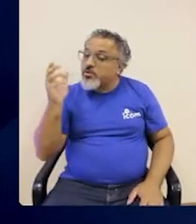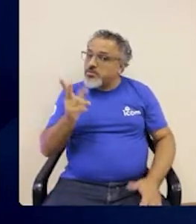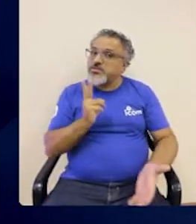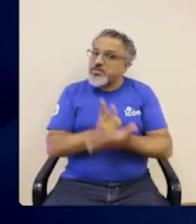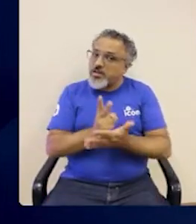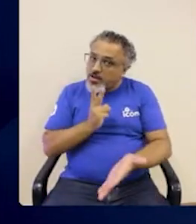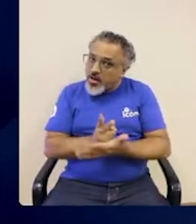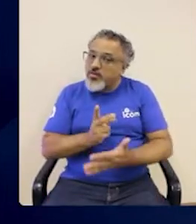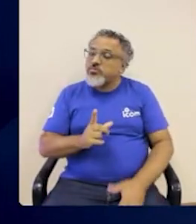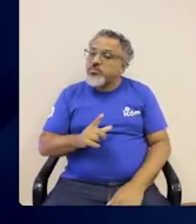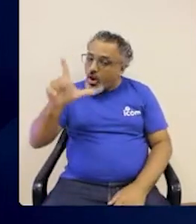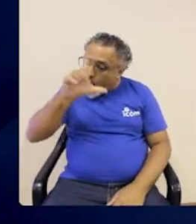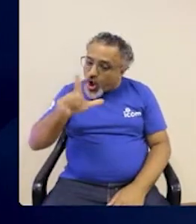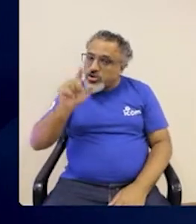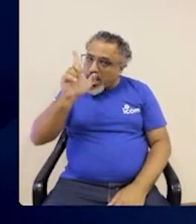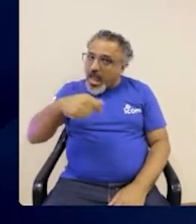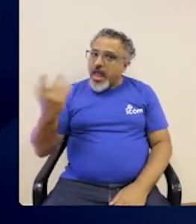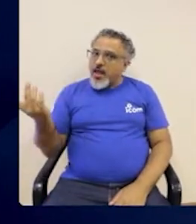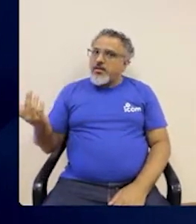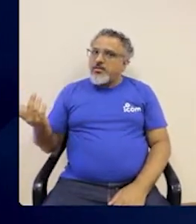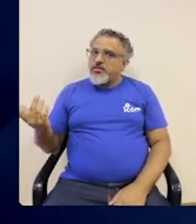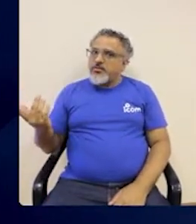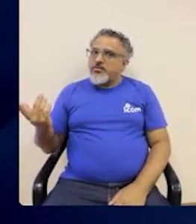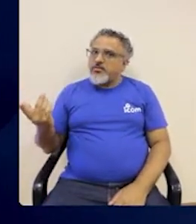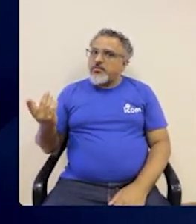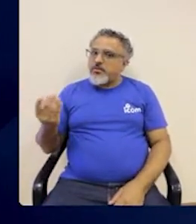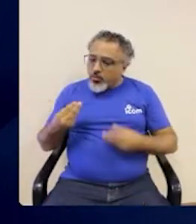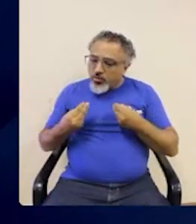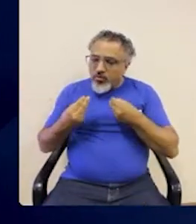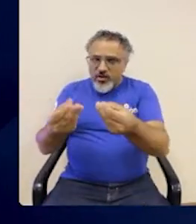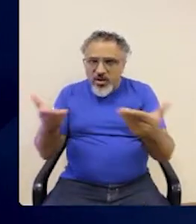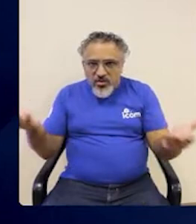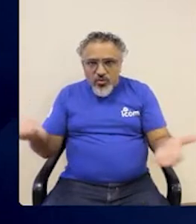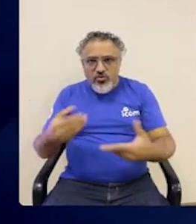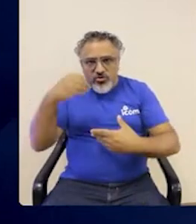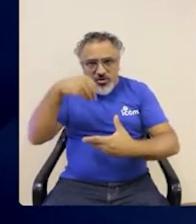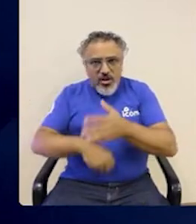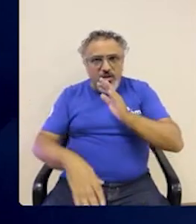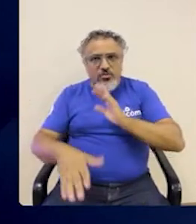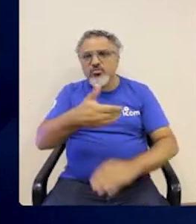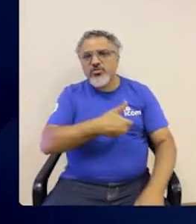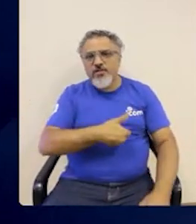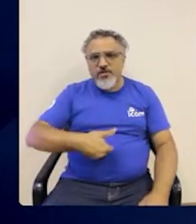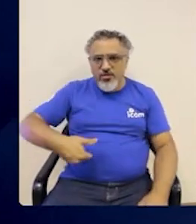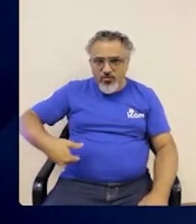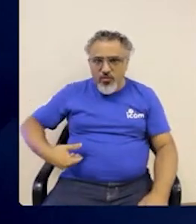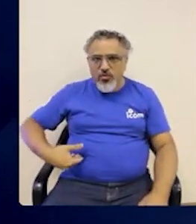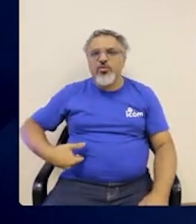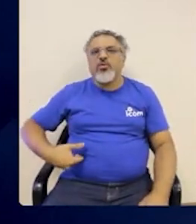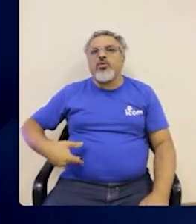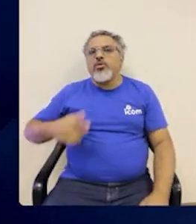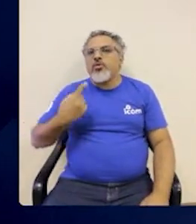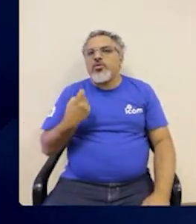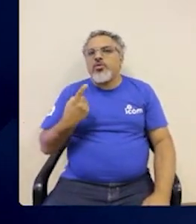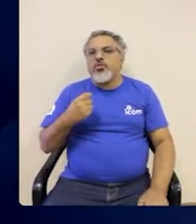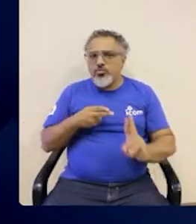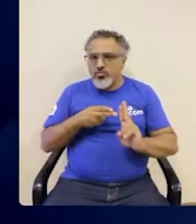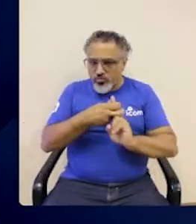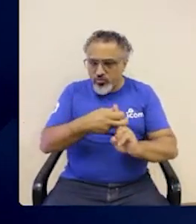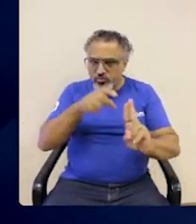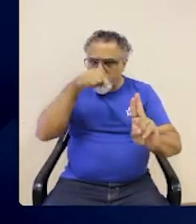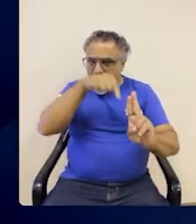na lógica de que, se aquilo que a gente oferece hoje dentro dos serviços públicos, dentro do Sistema Único de Saúde,